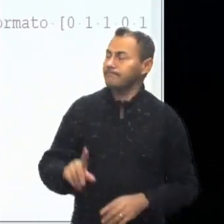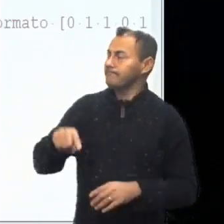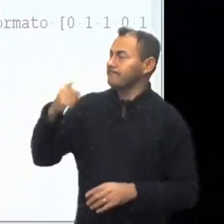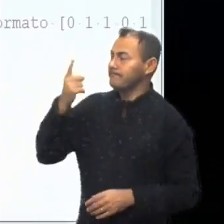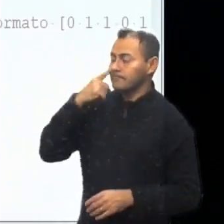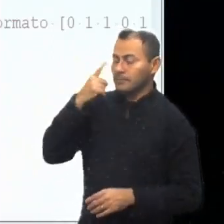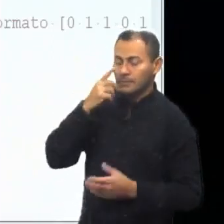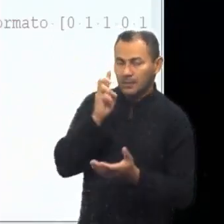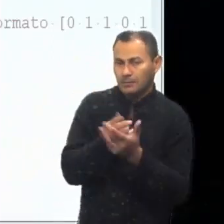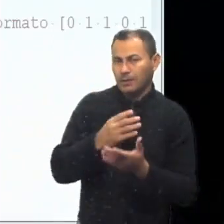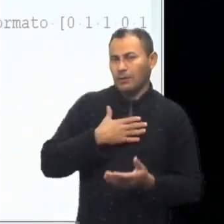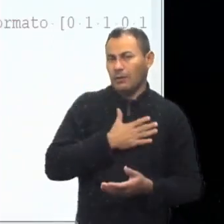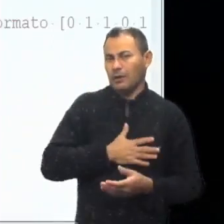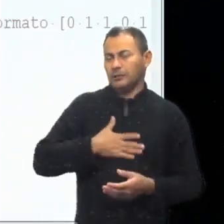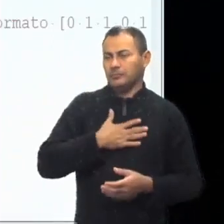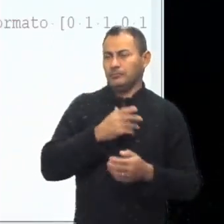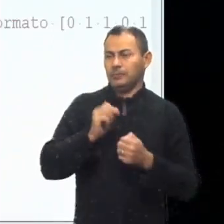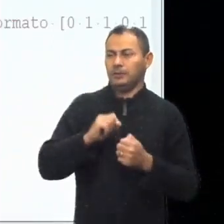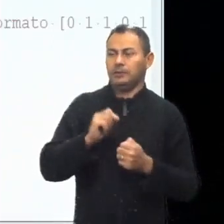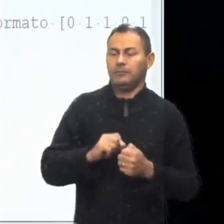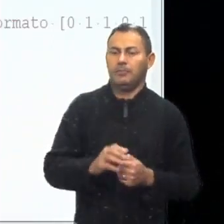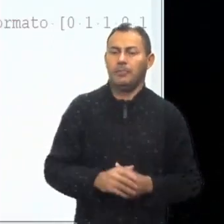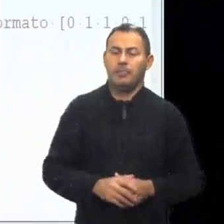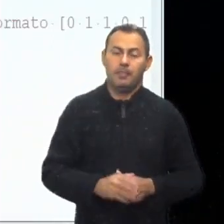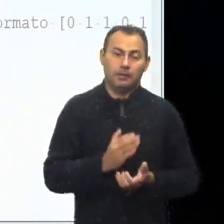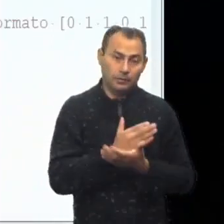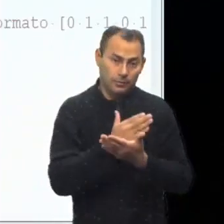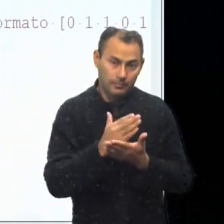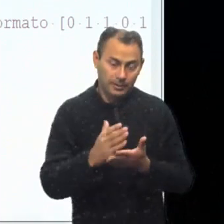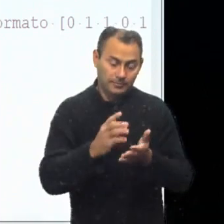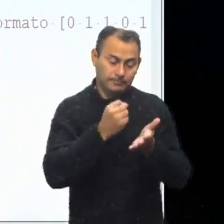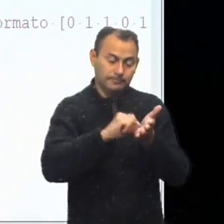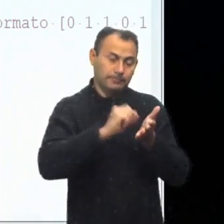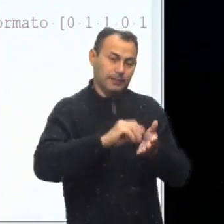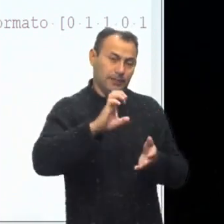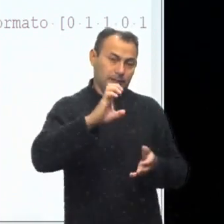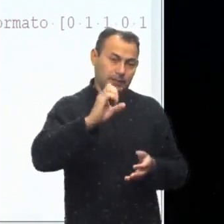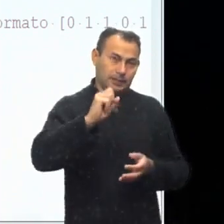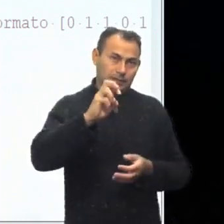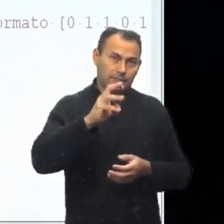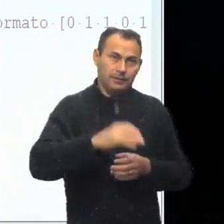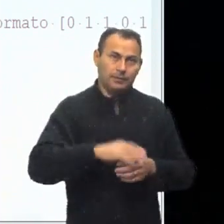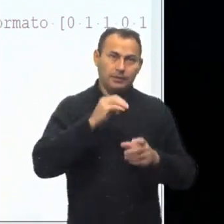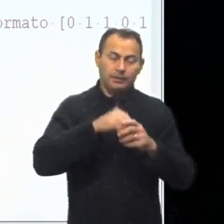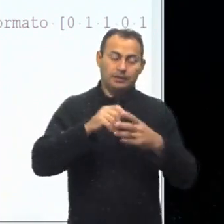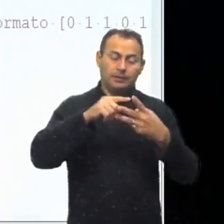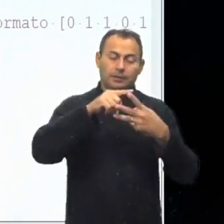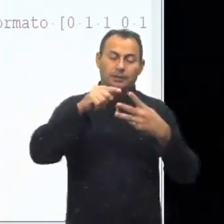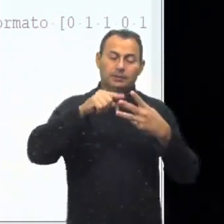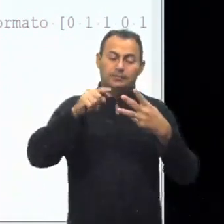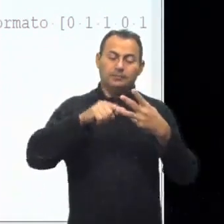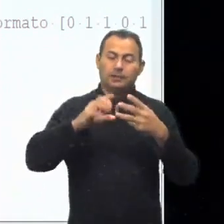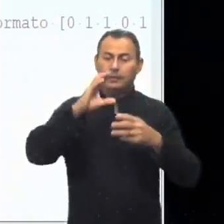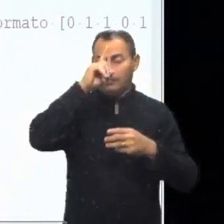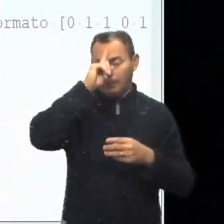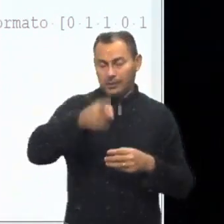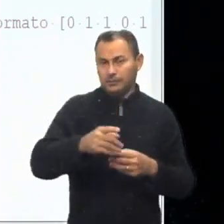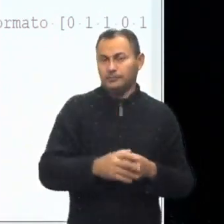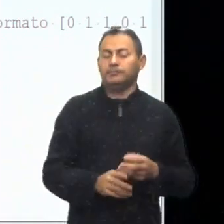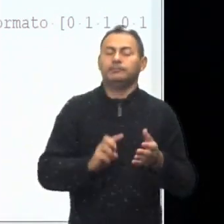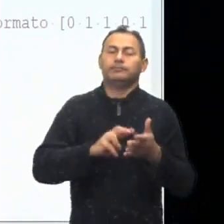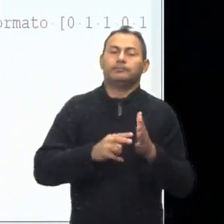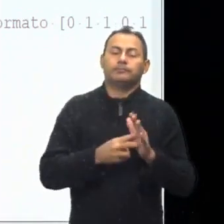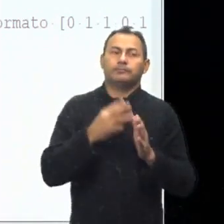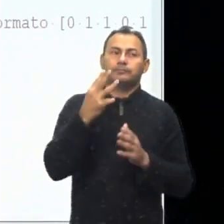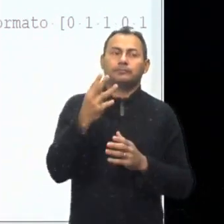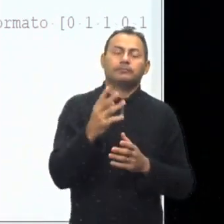Depois, o que eu sempre gosto de fazer? No começo do meu script, eu coloco essas 3 linhas de comando. O que significam essas 3